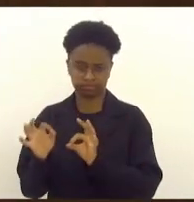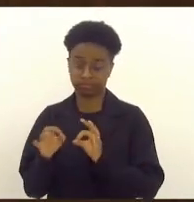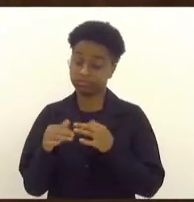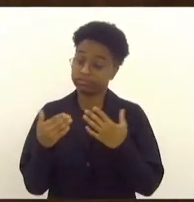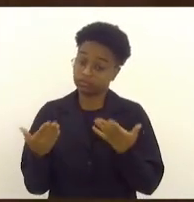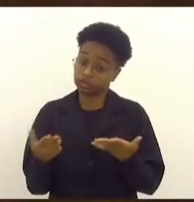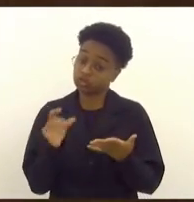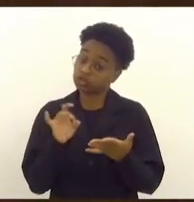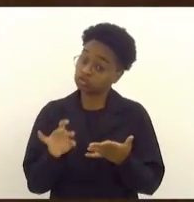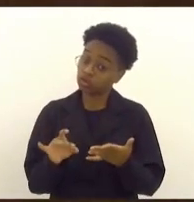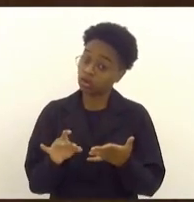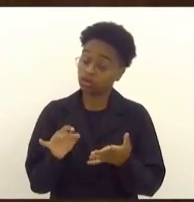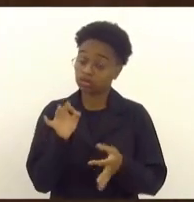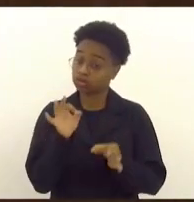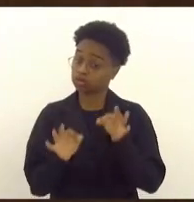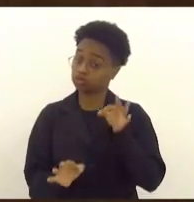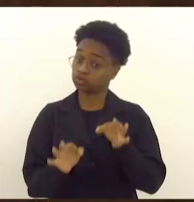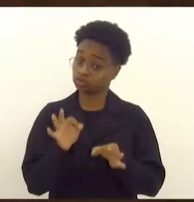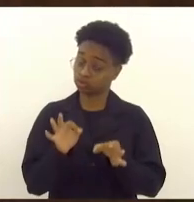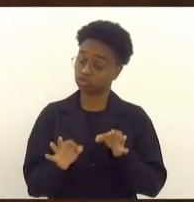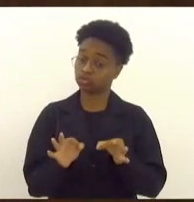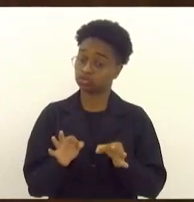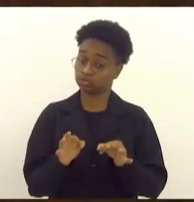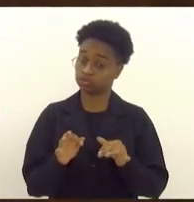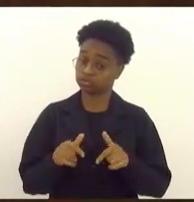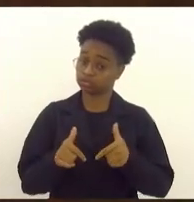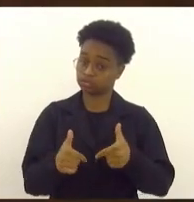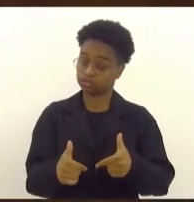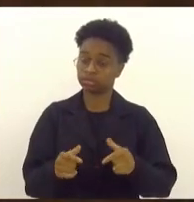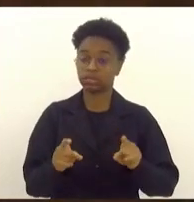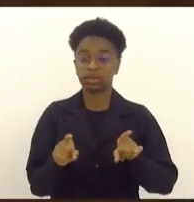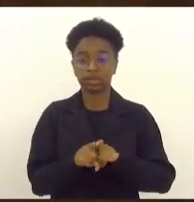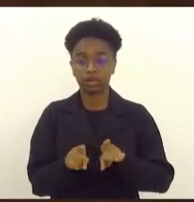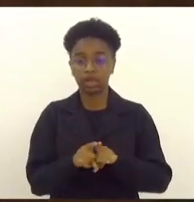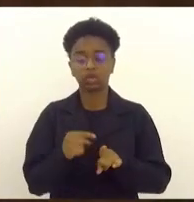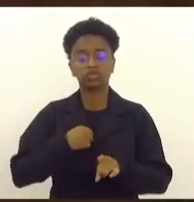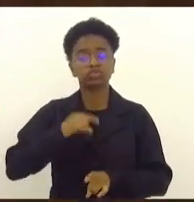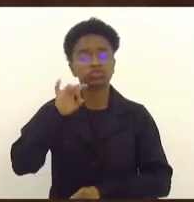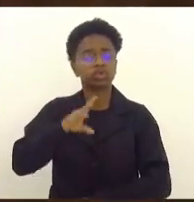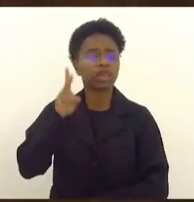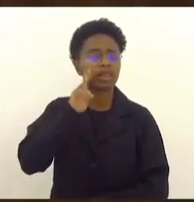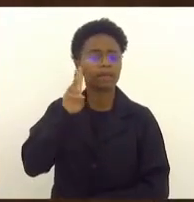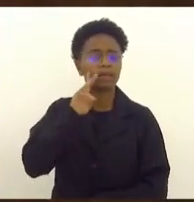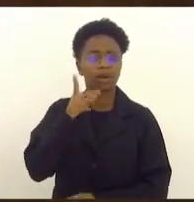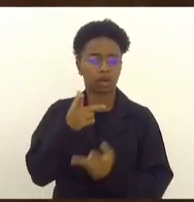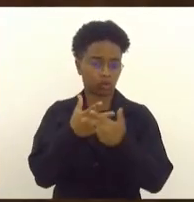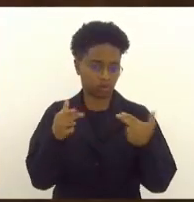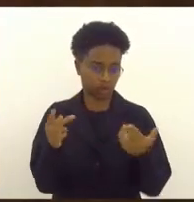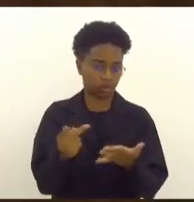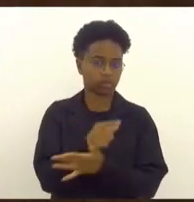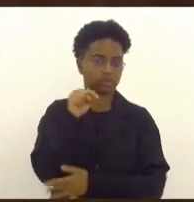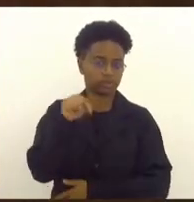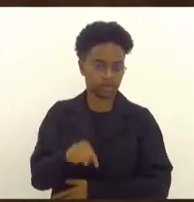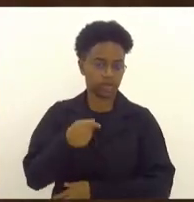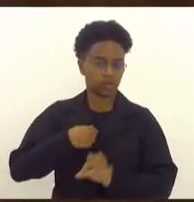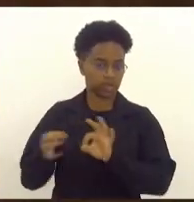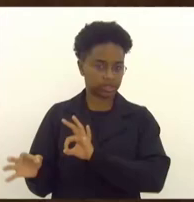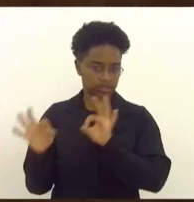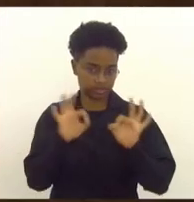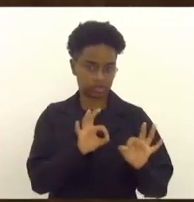ser justo Além do mais o presidente então só rememorando tudo que eu fui fui aqui